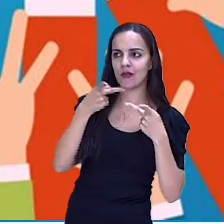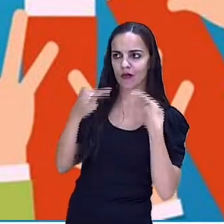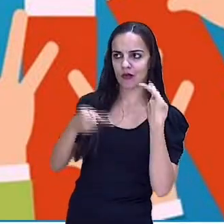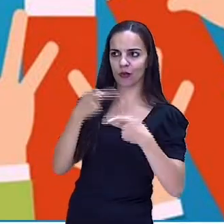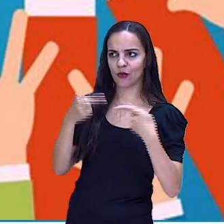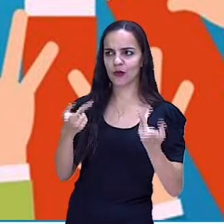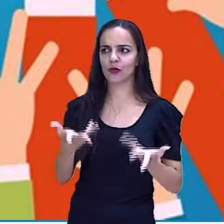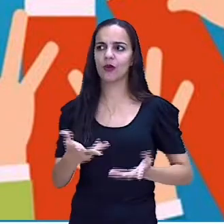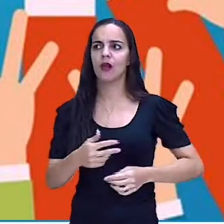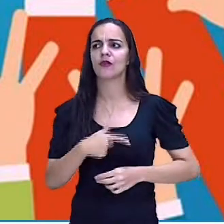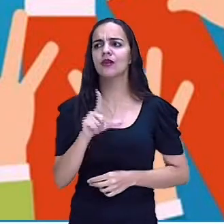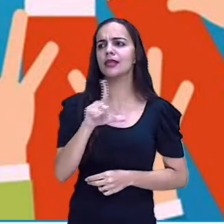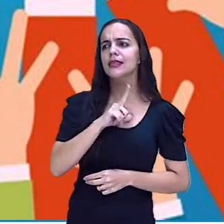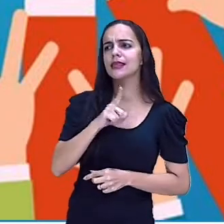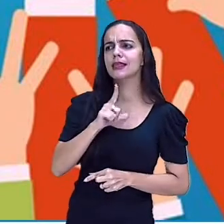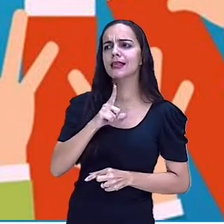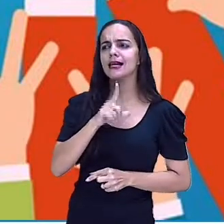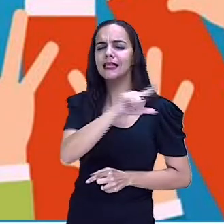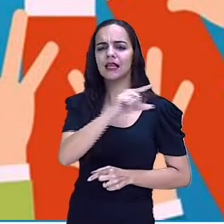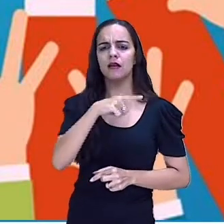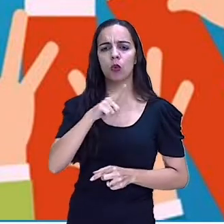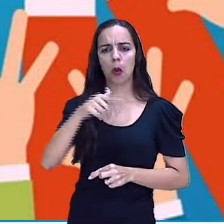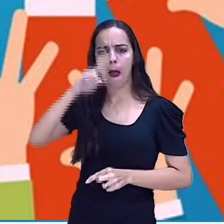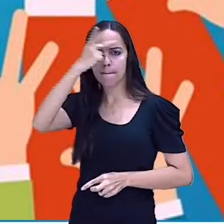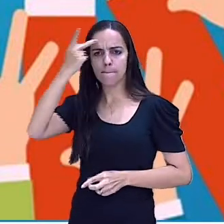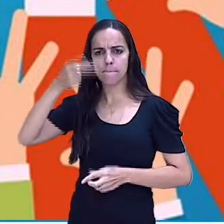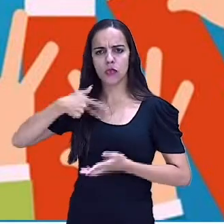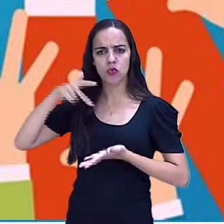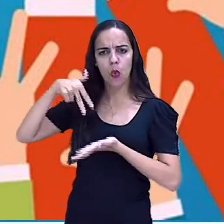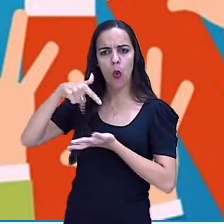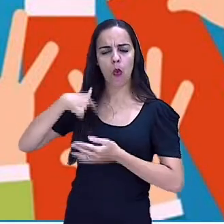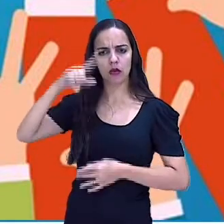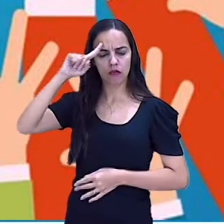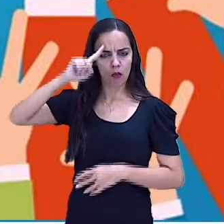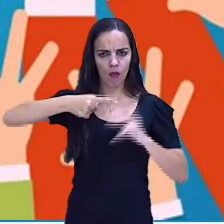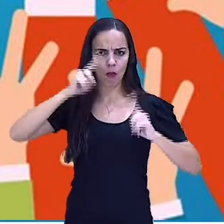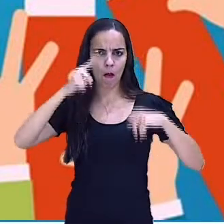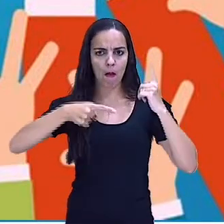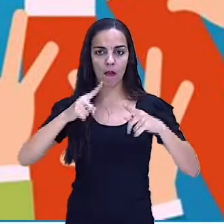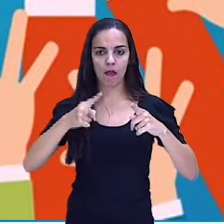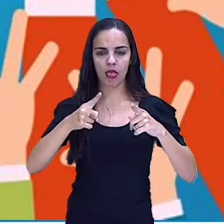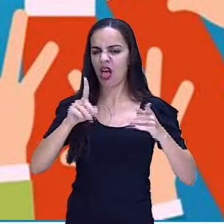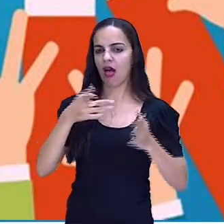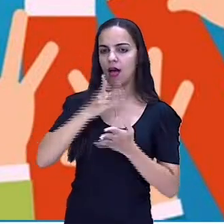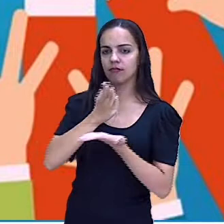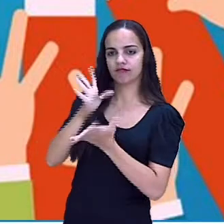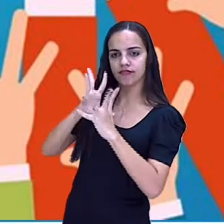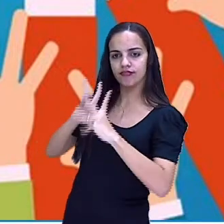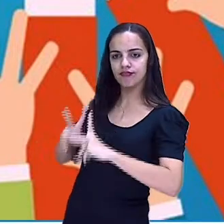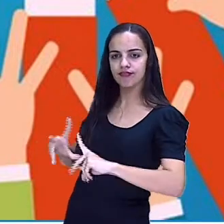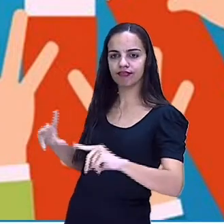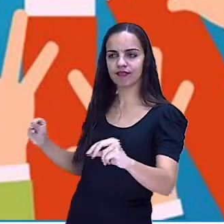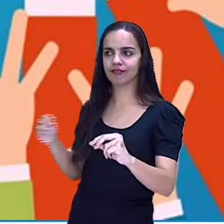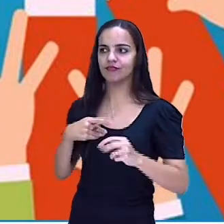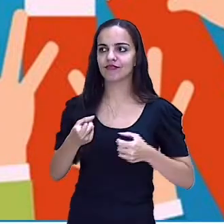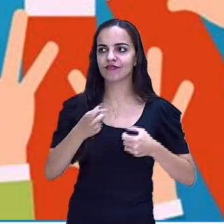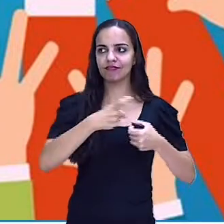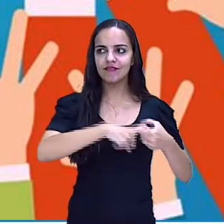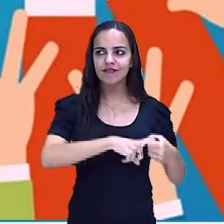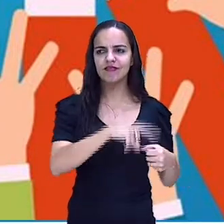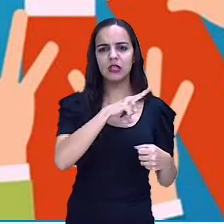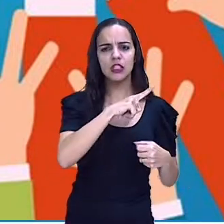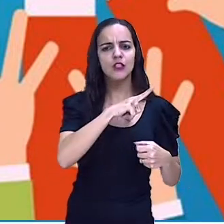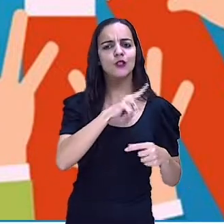governo do povo, onde a soberania está no povo. Desta maneira, quando o povo tem retiradas as